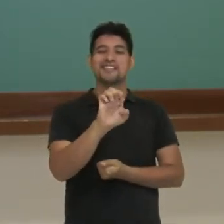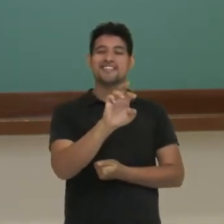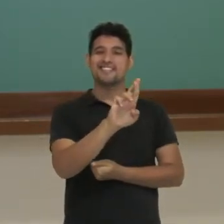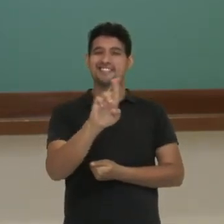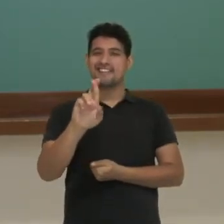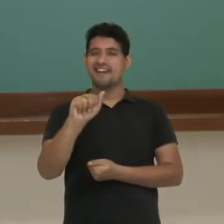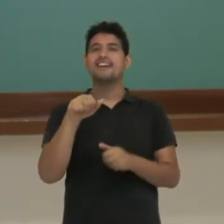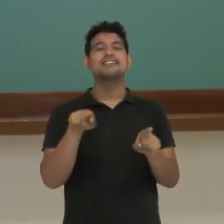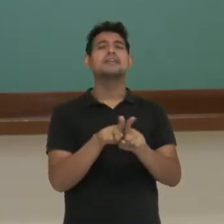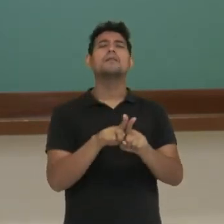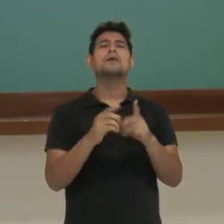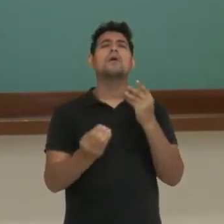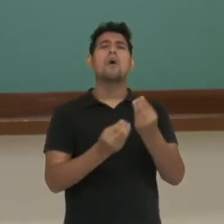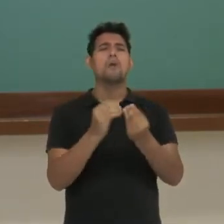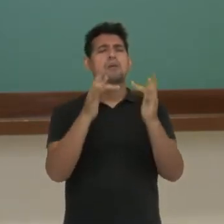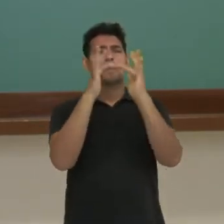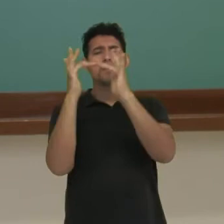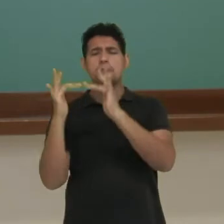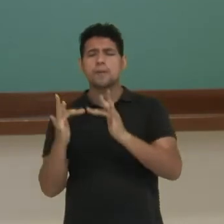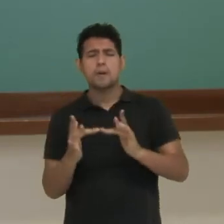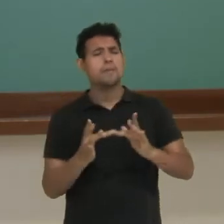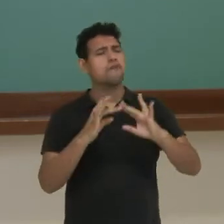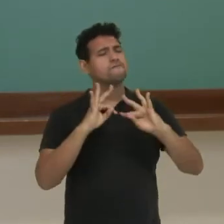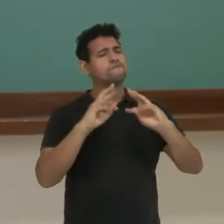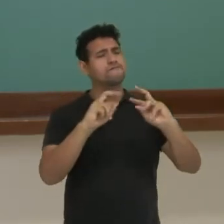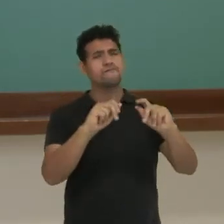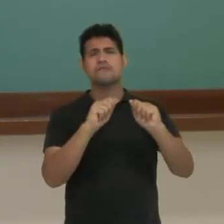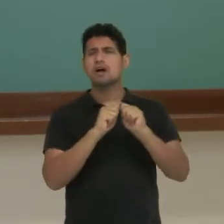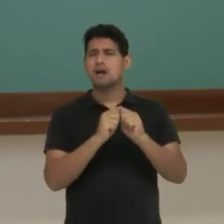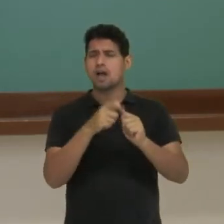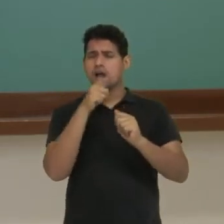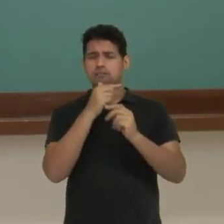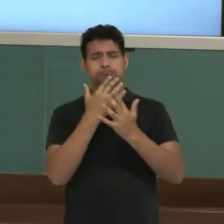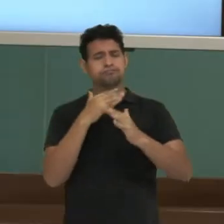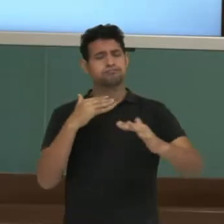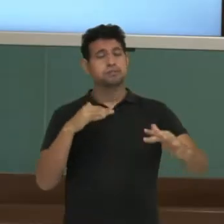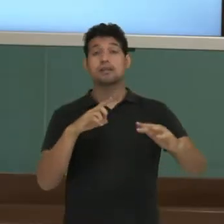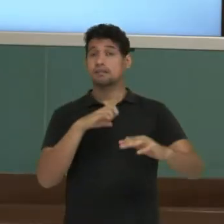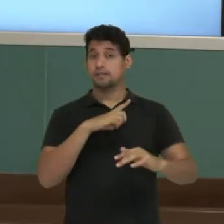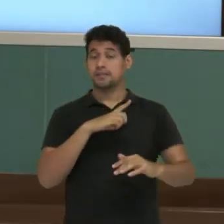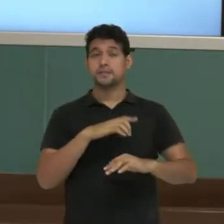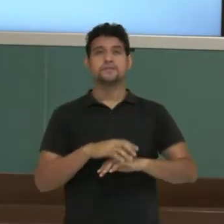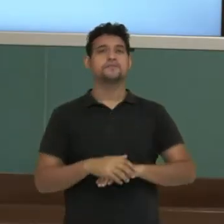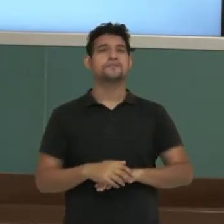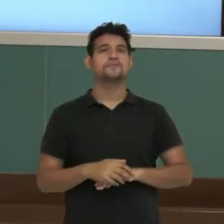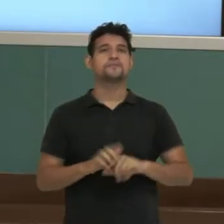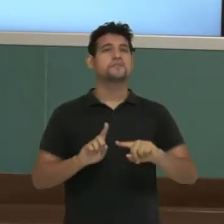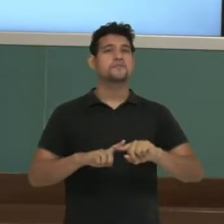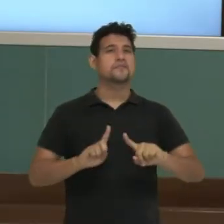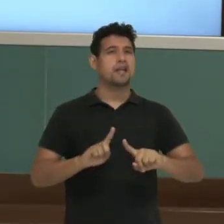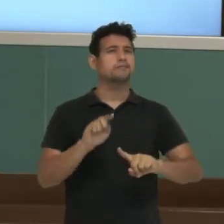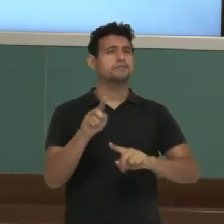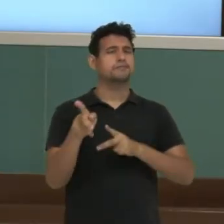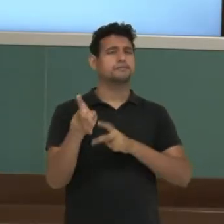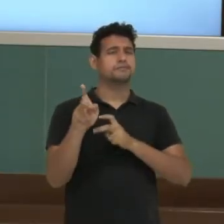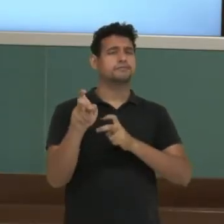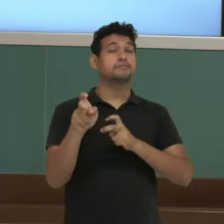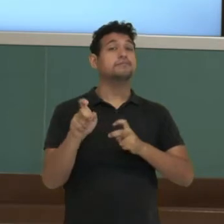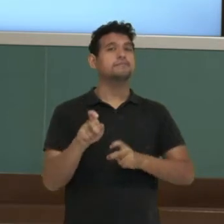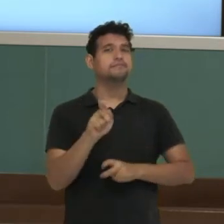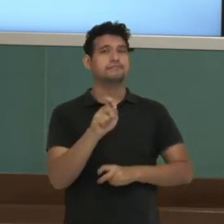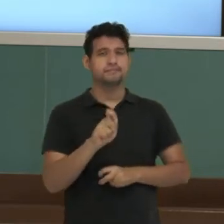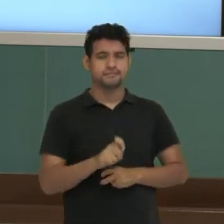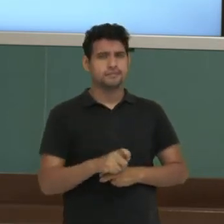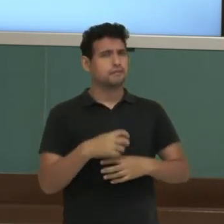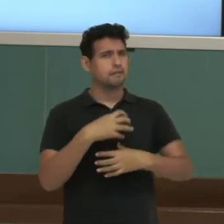certeza a consonância de todo o circuito hídrico que pertence. Dentro dessa questão é observado bem